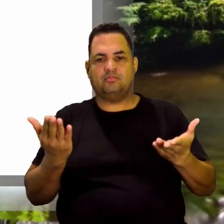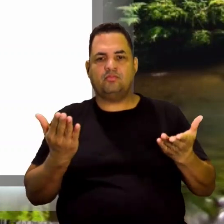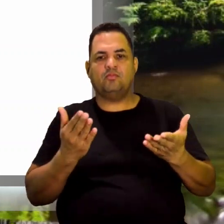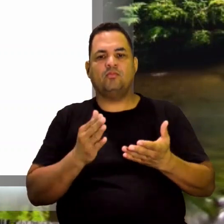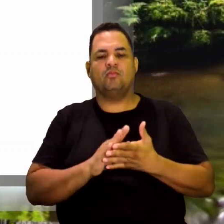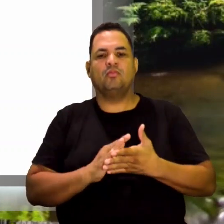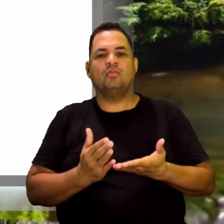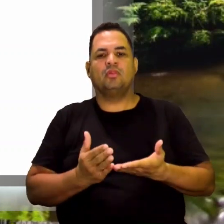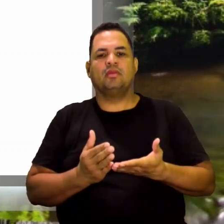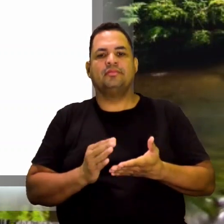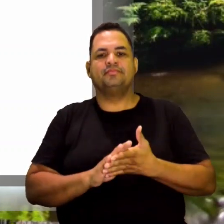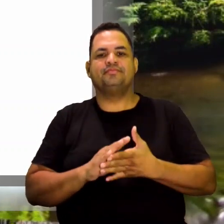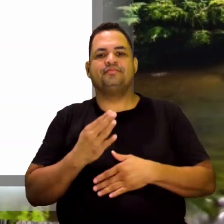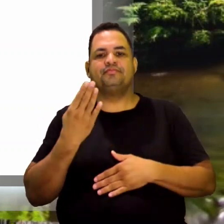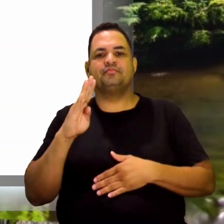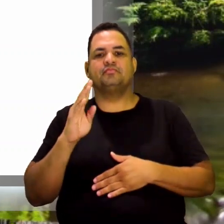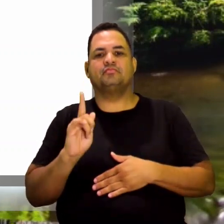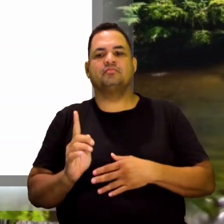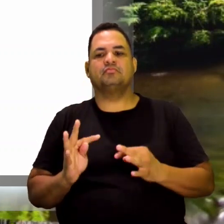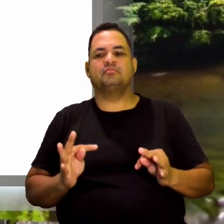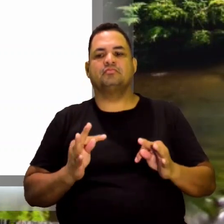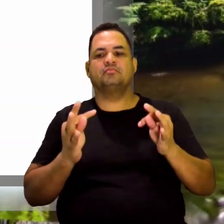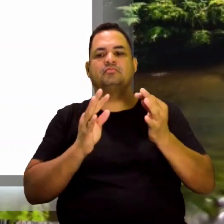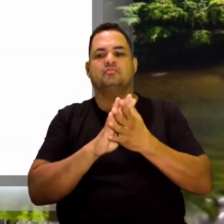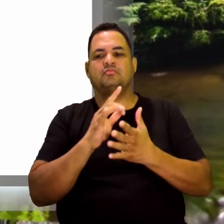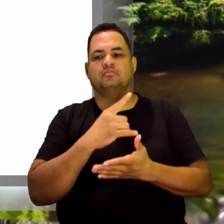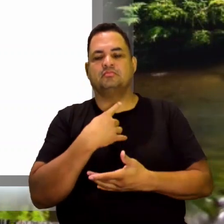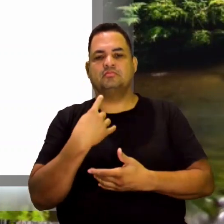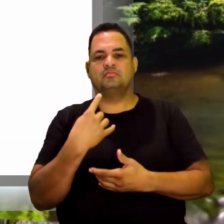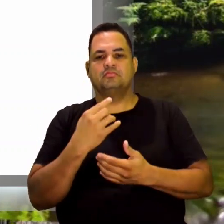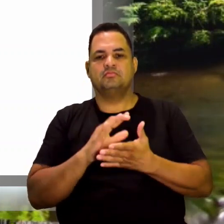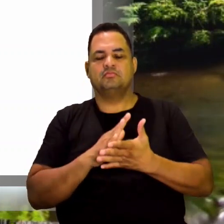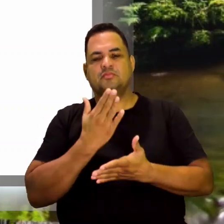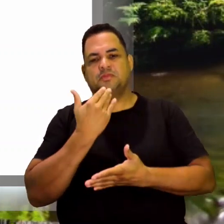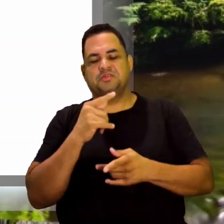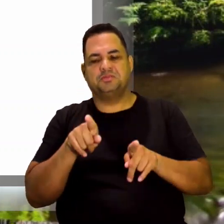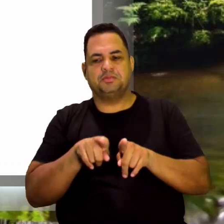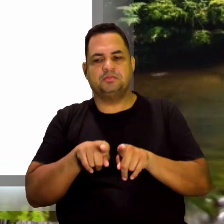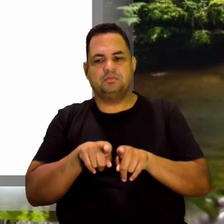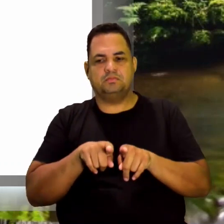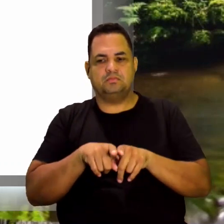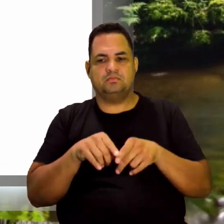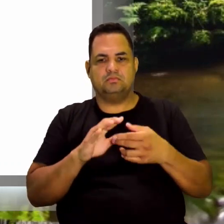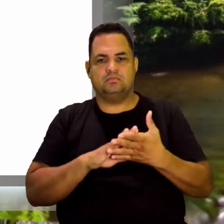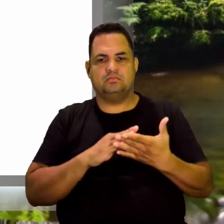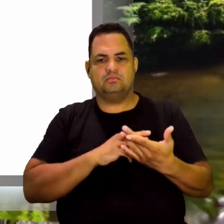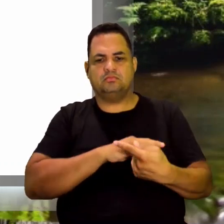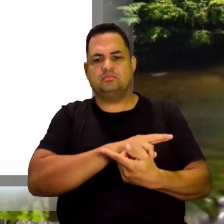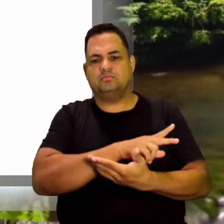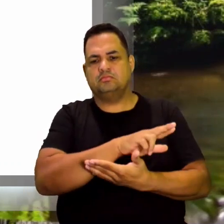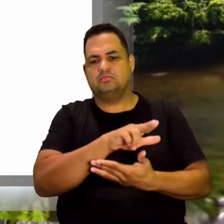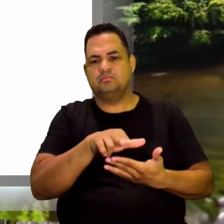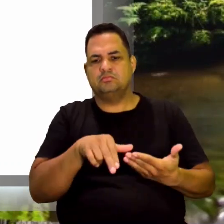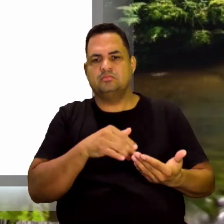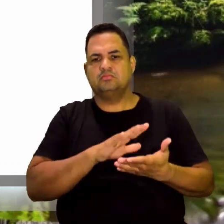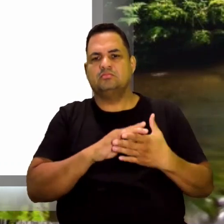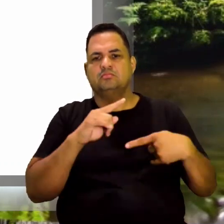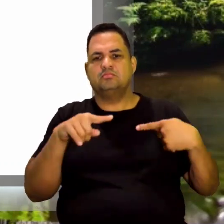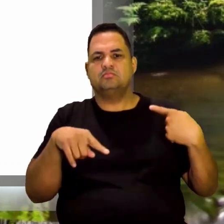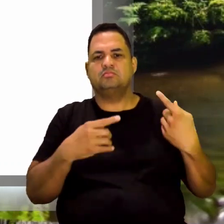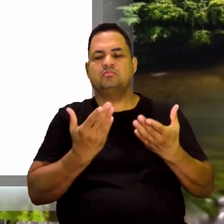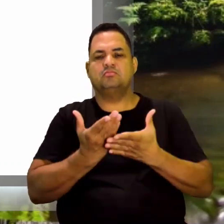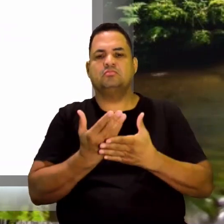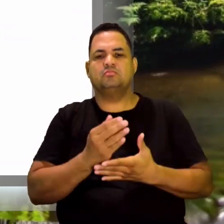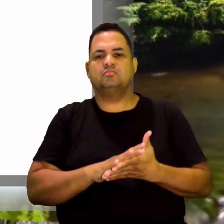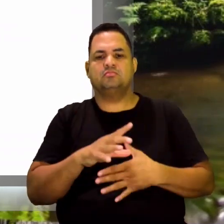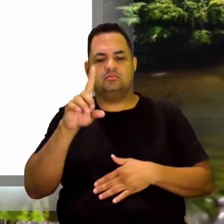aplicados com o uso da biotecnologia, até mesmo nos nossos alimentos, né? Enfim, no nosso dia a dia, isso hoje em